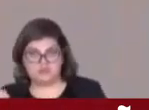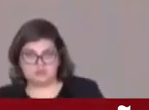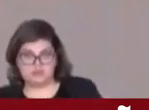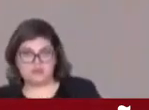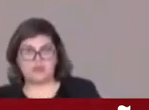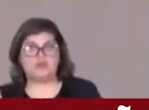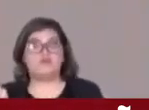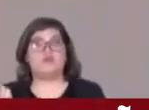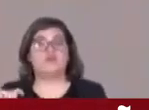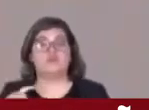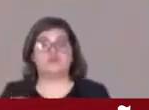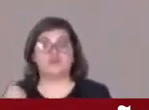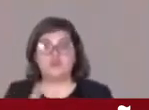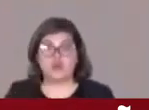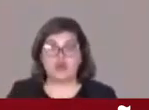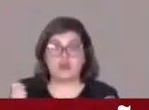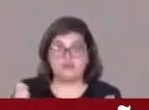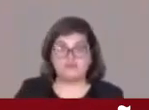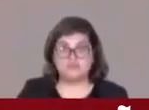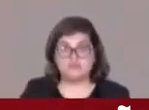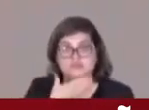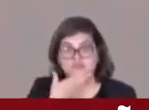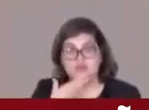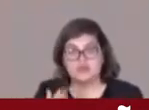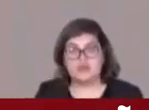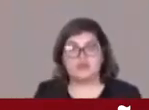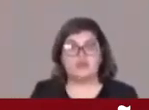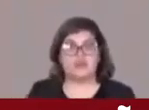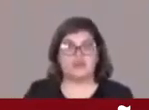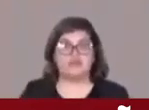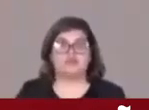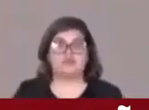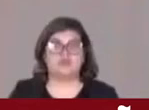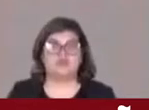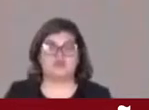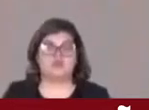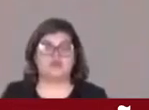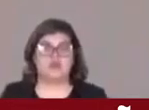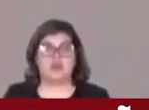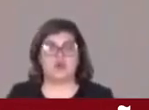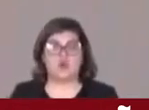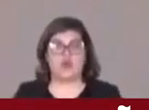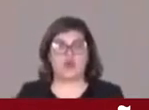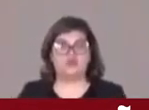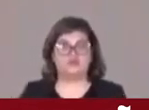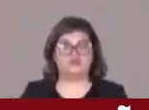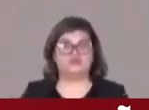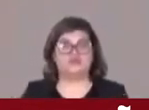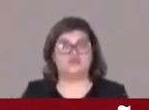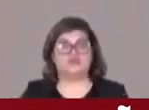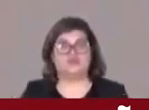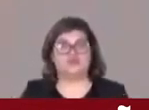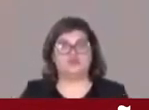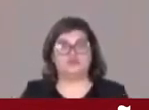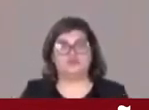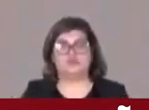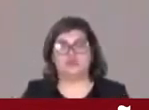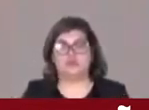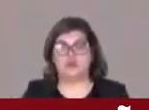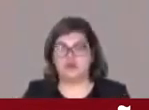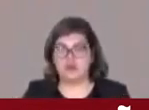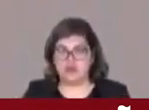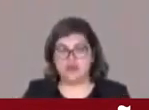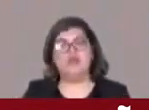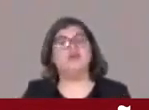fomos capazes de aprimorar alguma coisa do sistema com a ajuda desses investigadores, como nós chamamos,